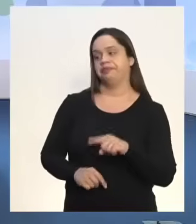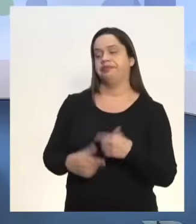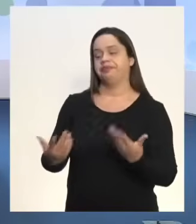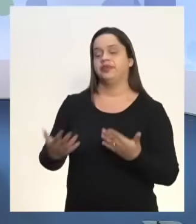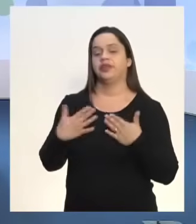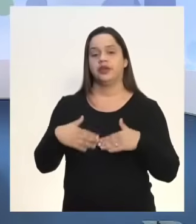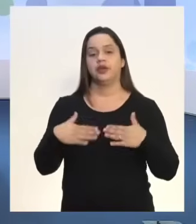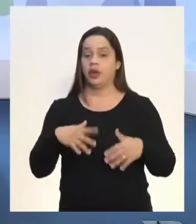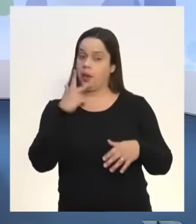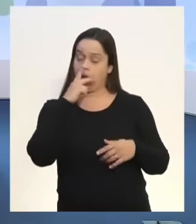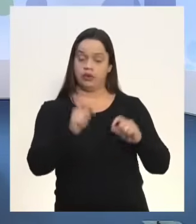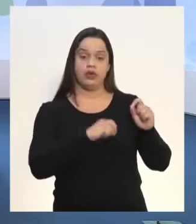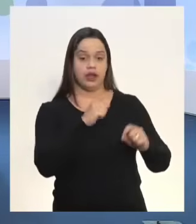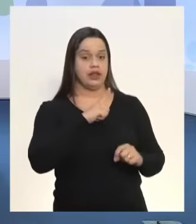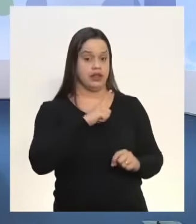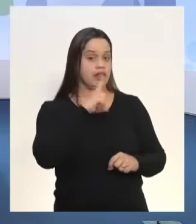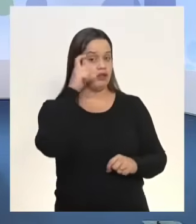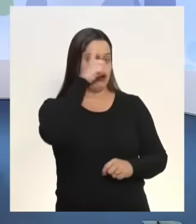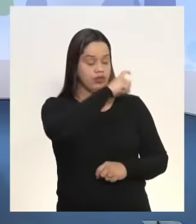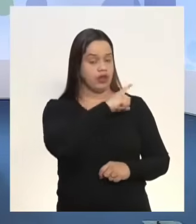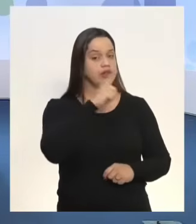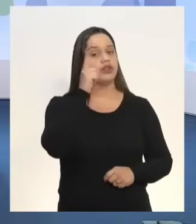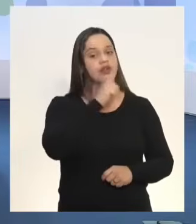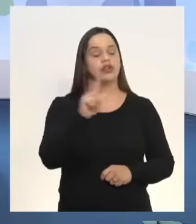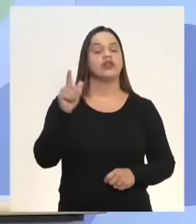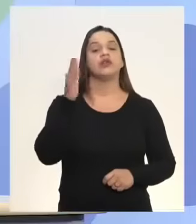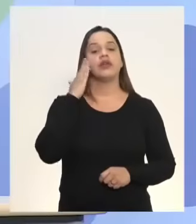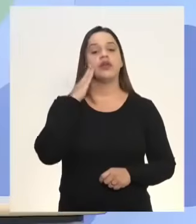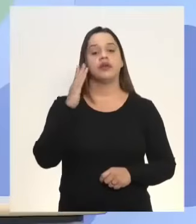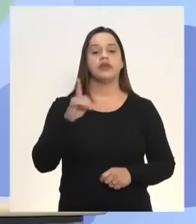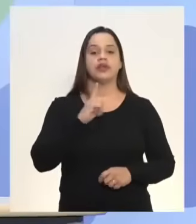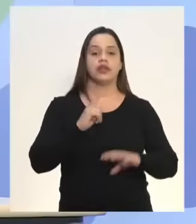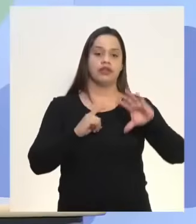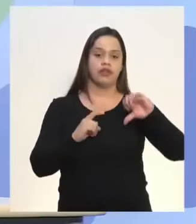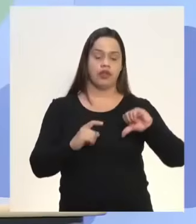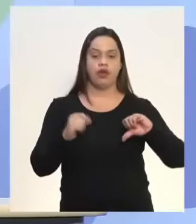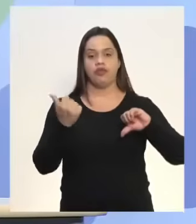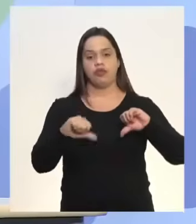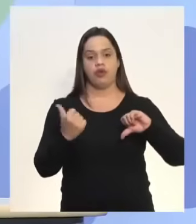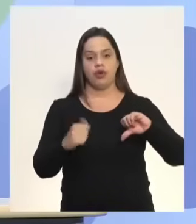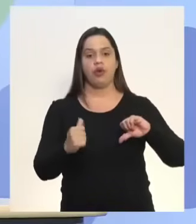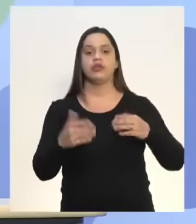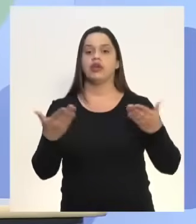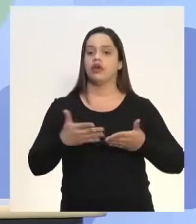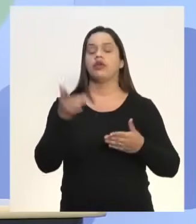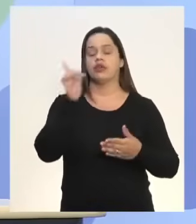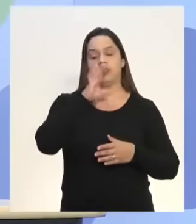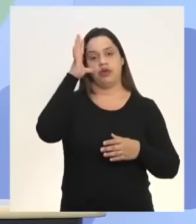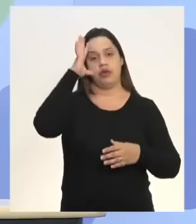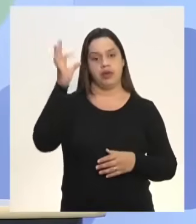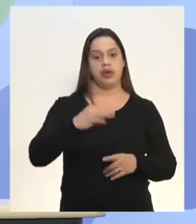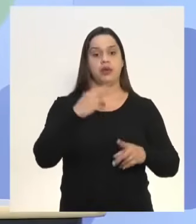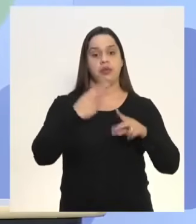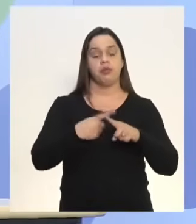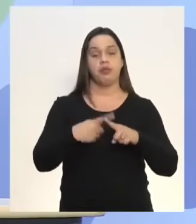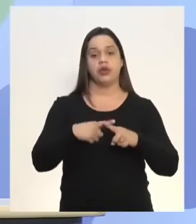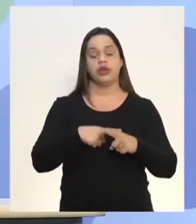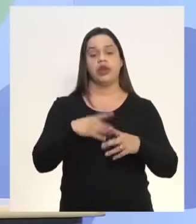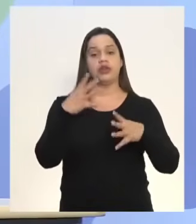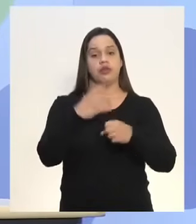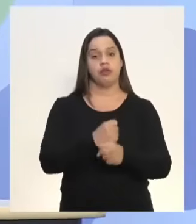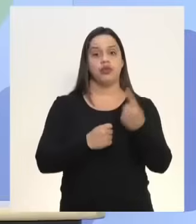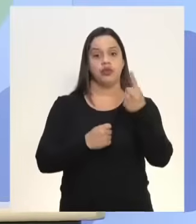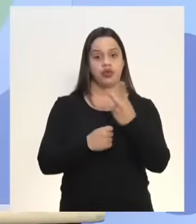Eu acho que quem teve a dificuldade, colocou 9 arestas, 11, eu acho que agora compreendeu por que nós temos